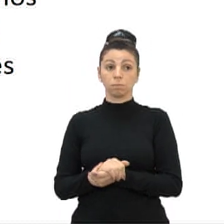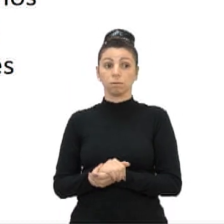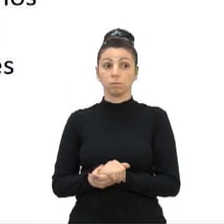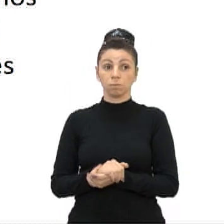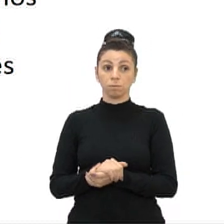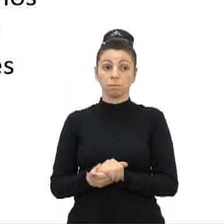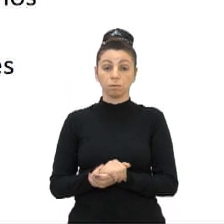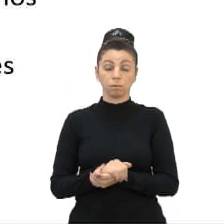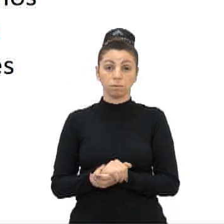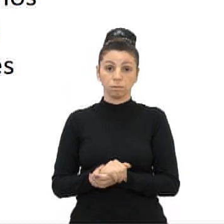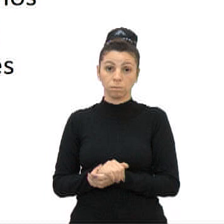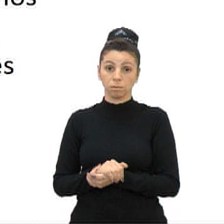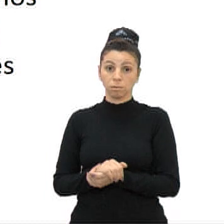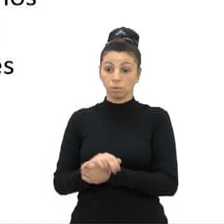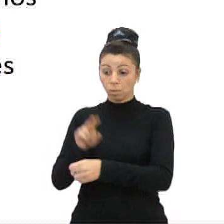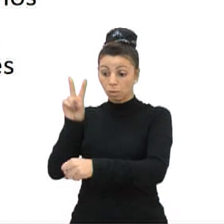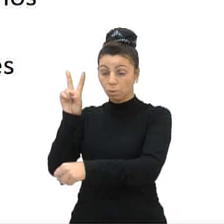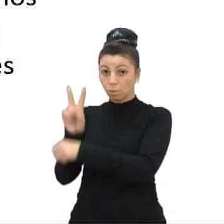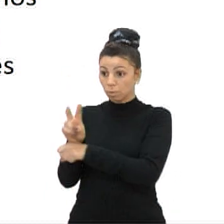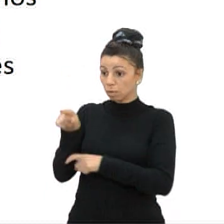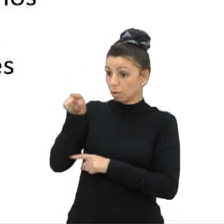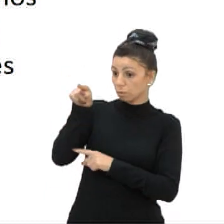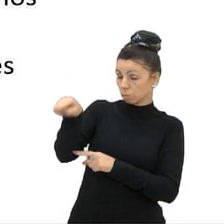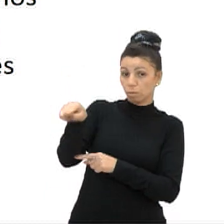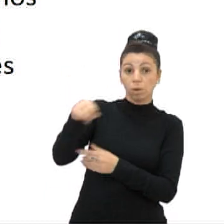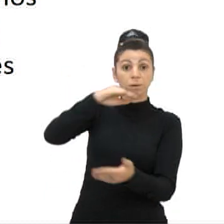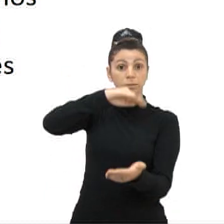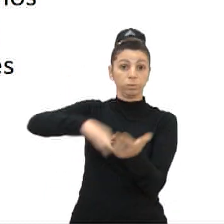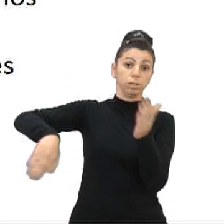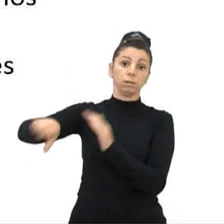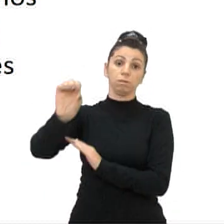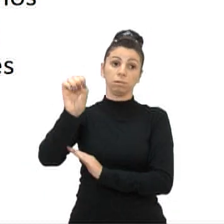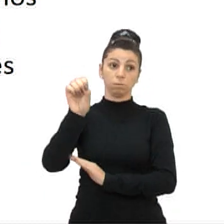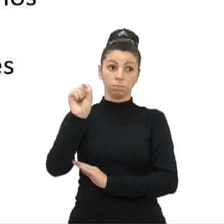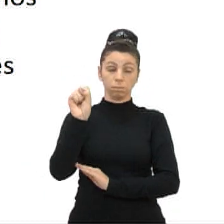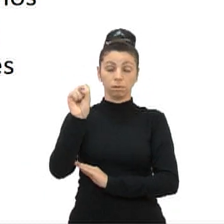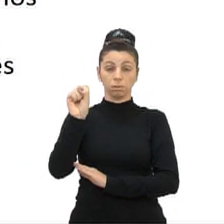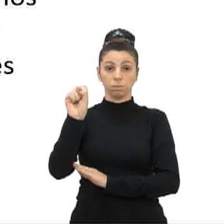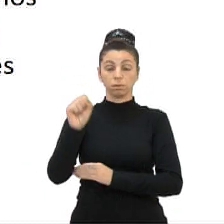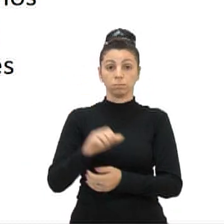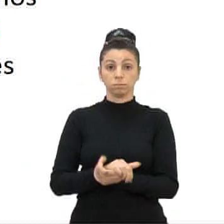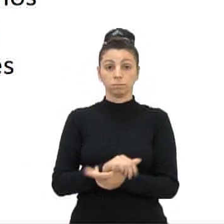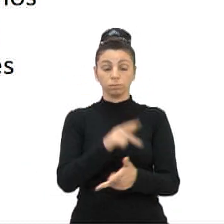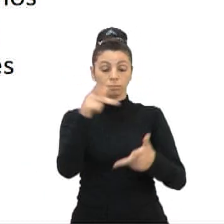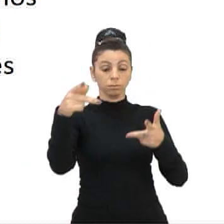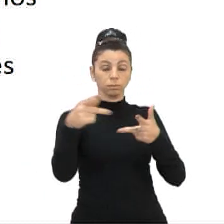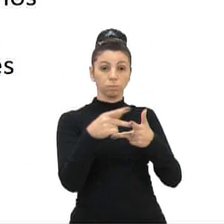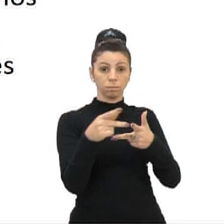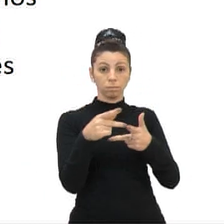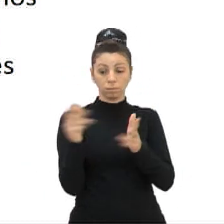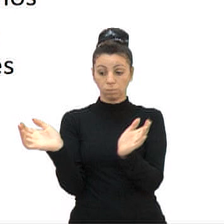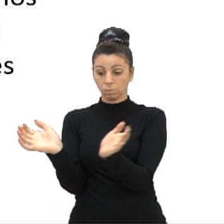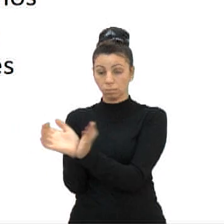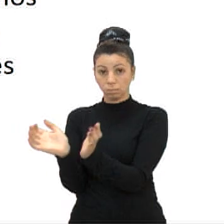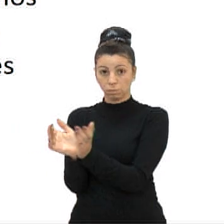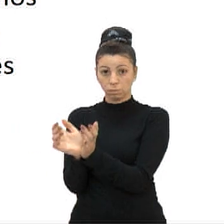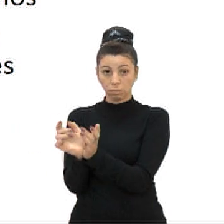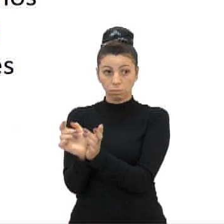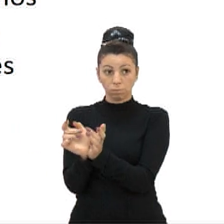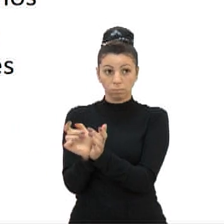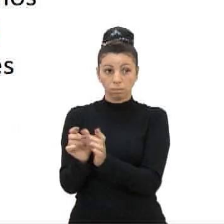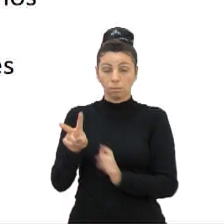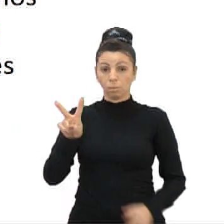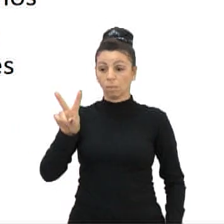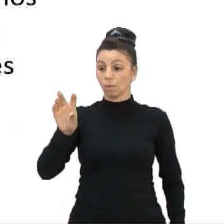fica cultiva tu, eu só tiro o S, certo? E também a segunda pessoa do plural aqui, o vós. Então,